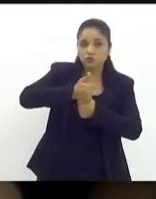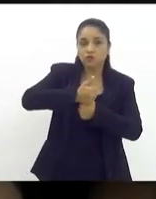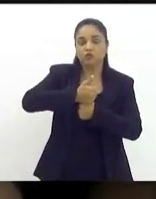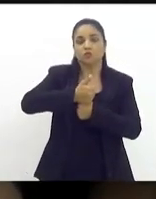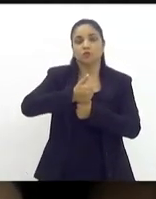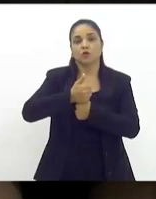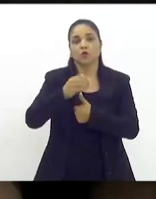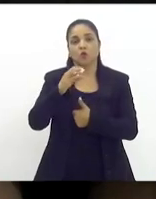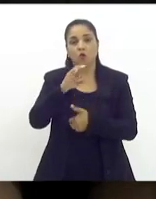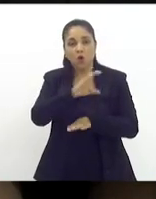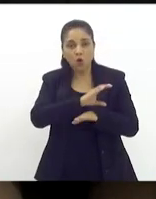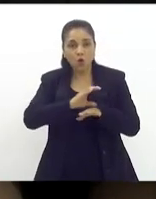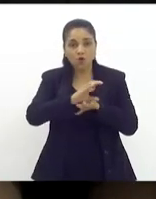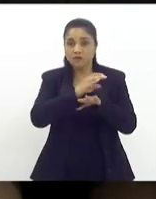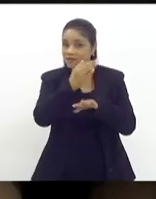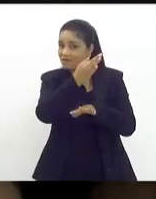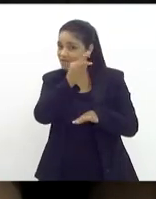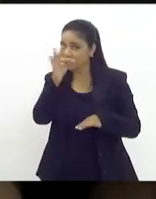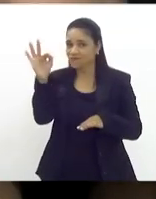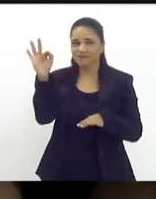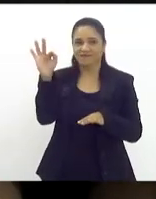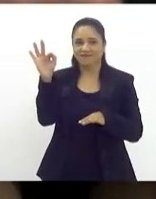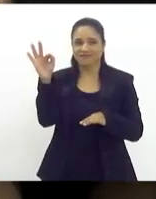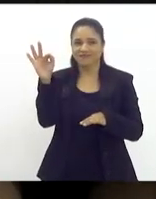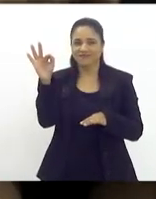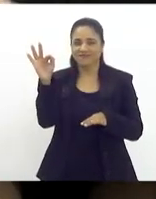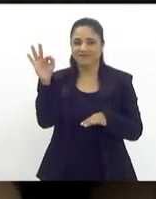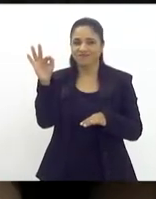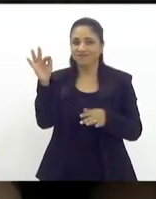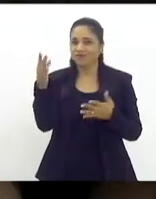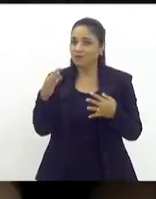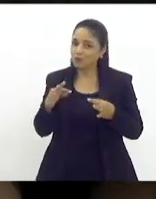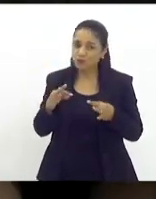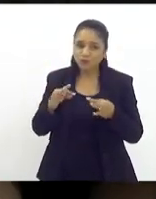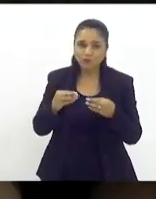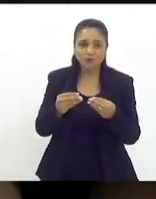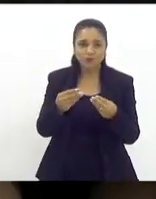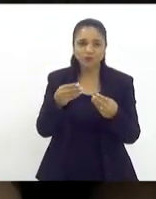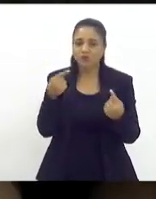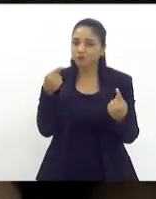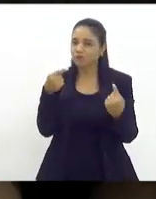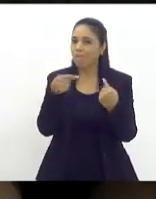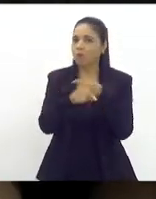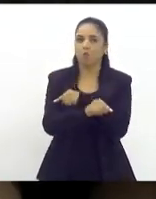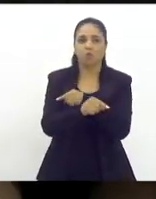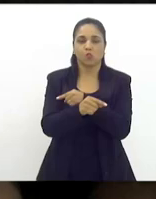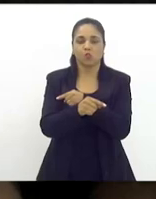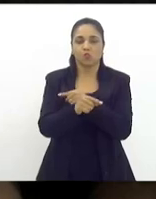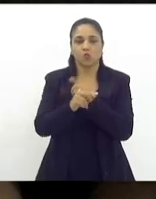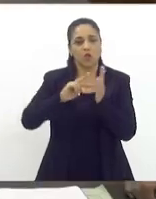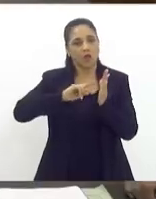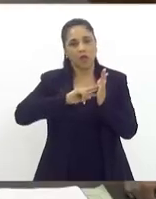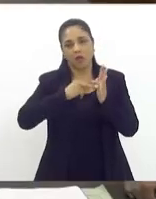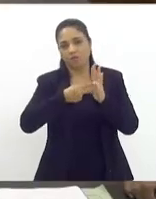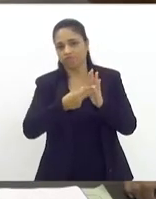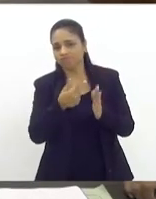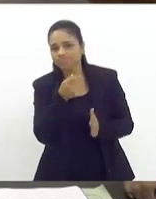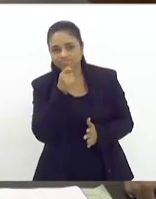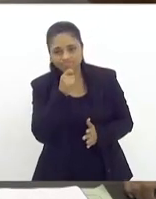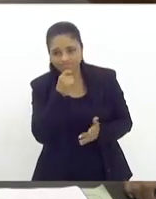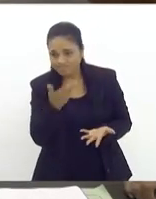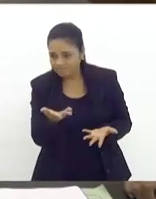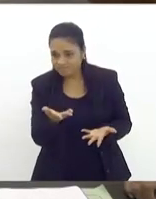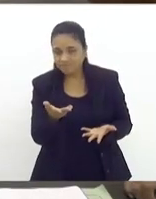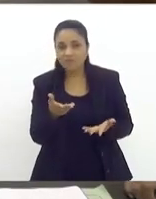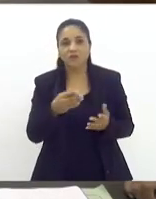Conselho Federativo. Então, tudo isso... Perde sentido. Pois bem, passemos então ao item 8